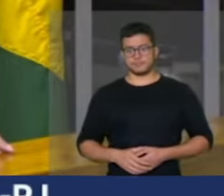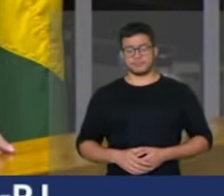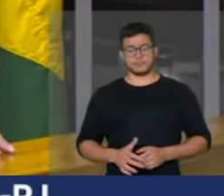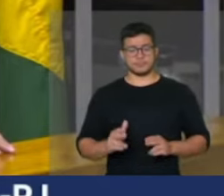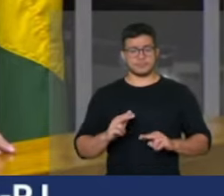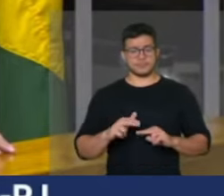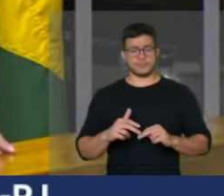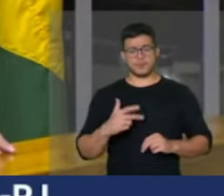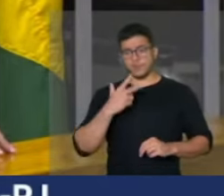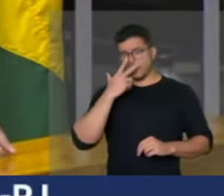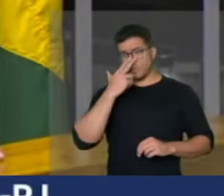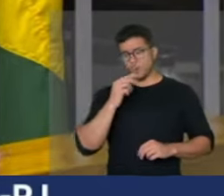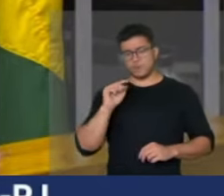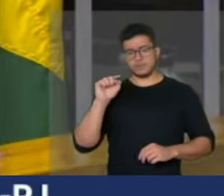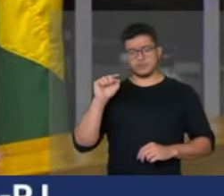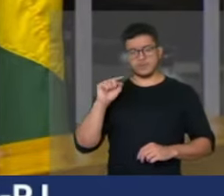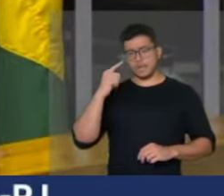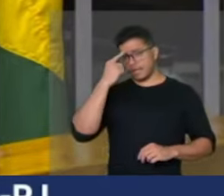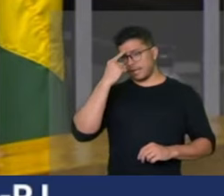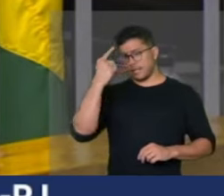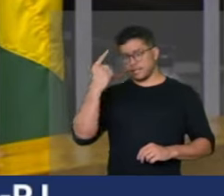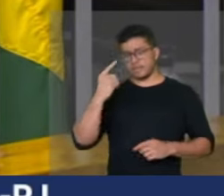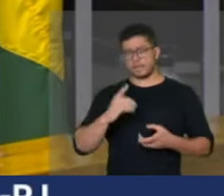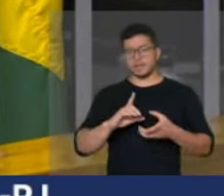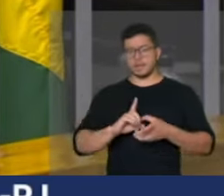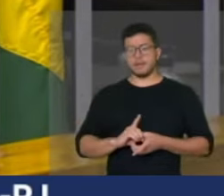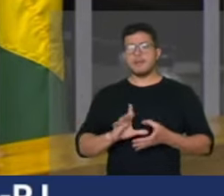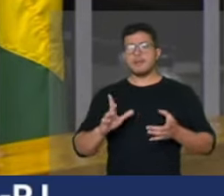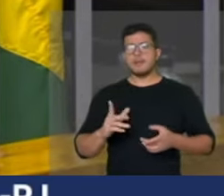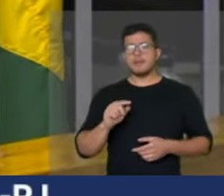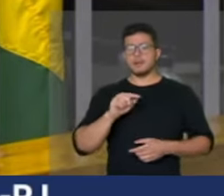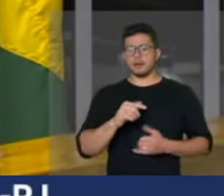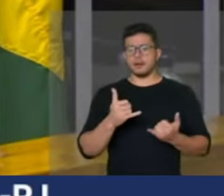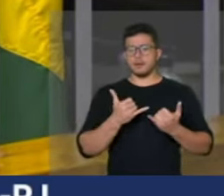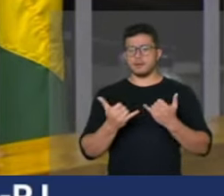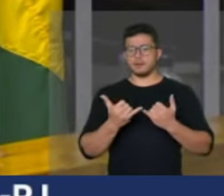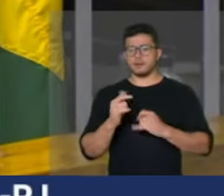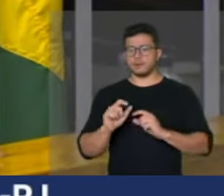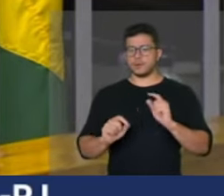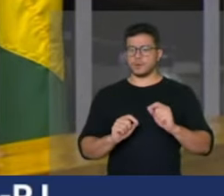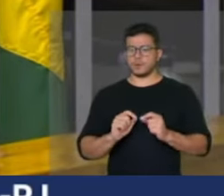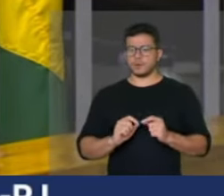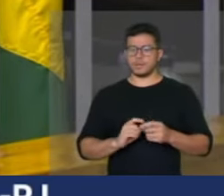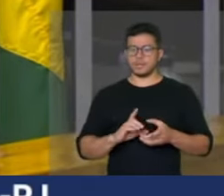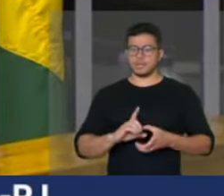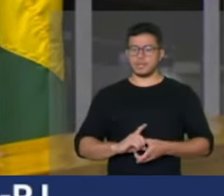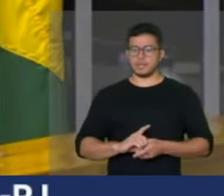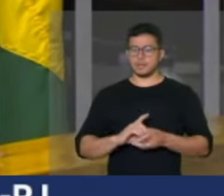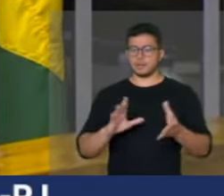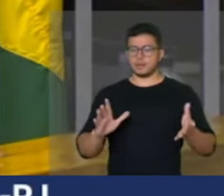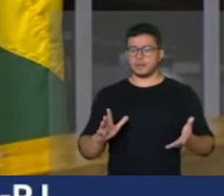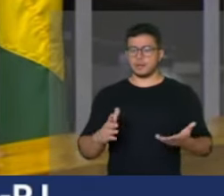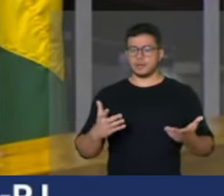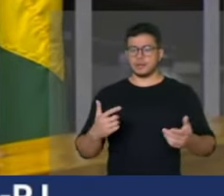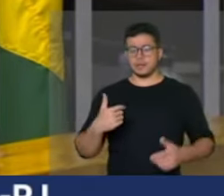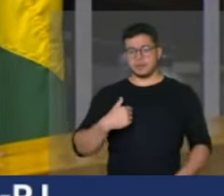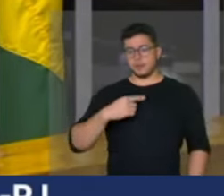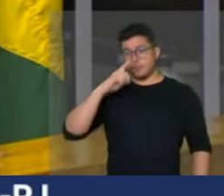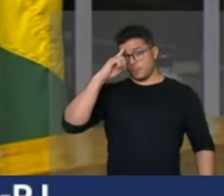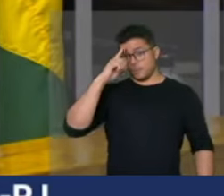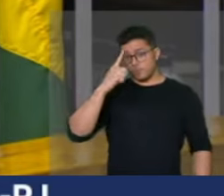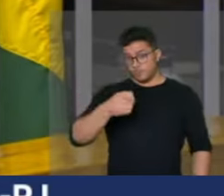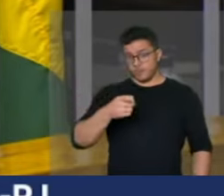visão dele sobre democracia é aquela frase de Milor Fernandes que democracia é quando eu mando em